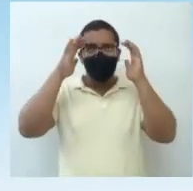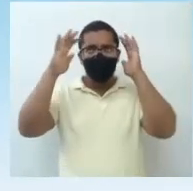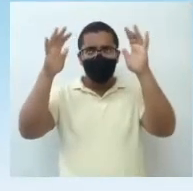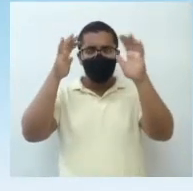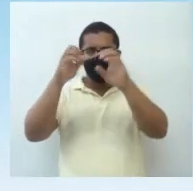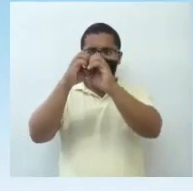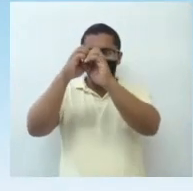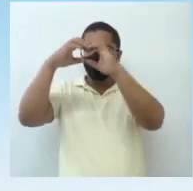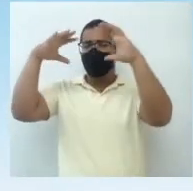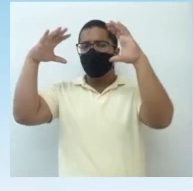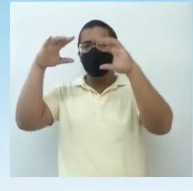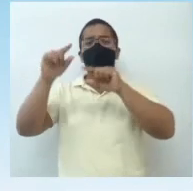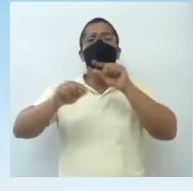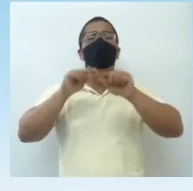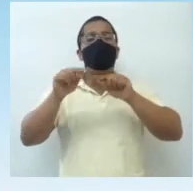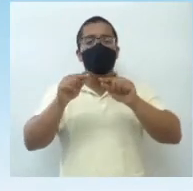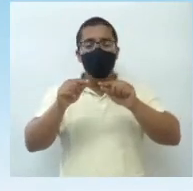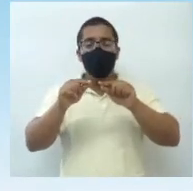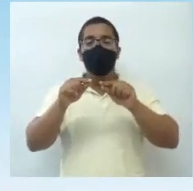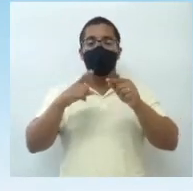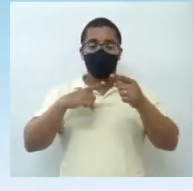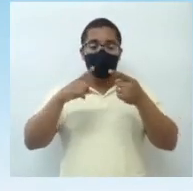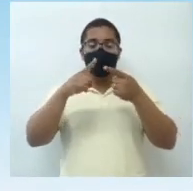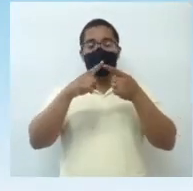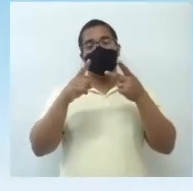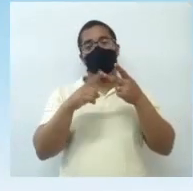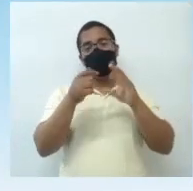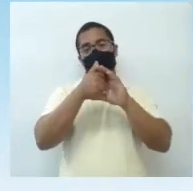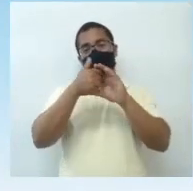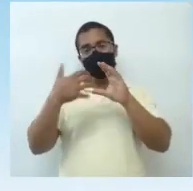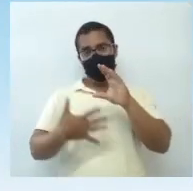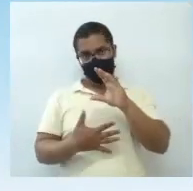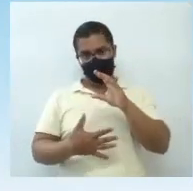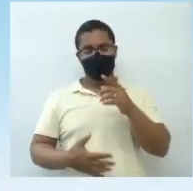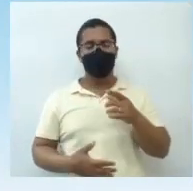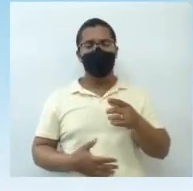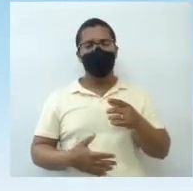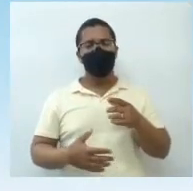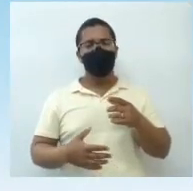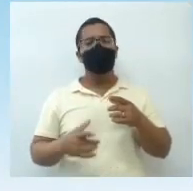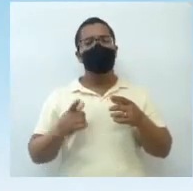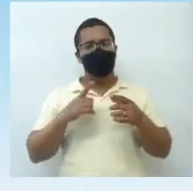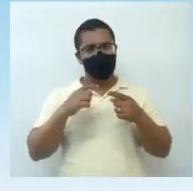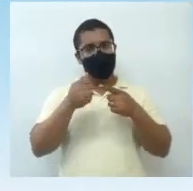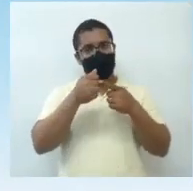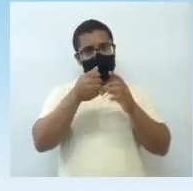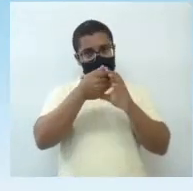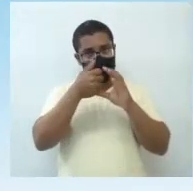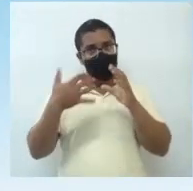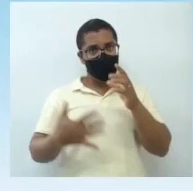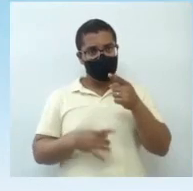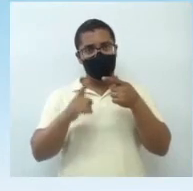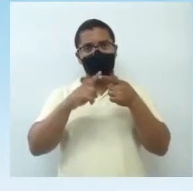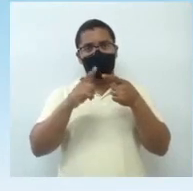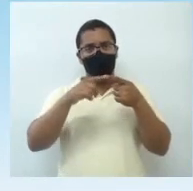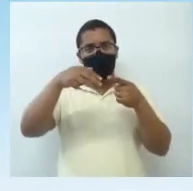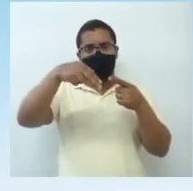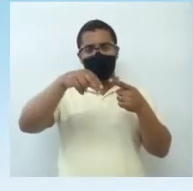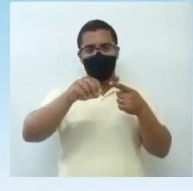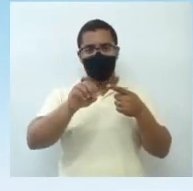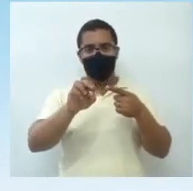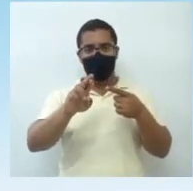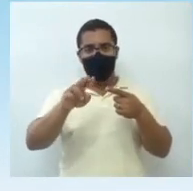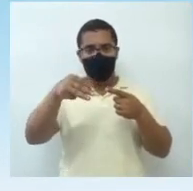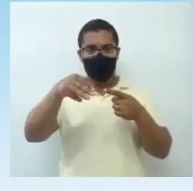filosófico na visão dele nós vamos ter dois aspectos aquilo que ele chamou de aspectos normativos e